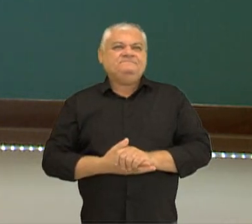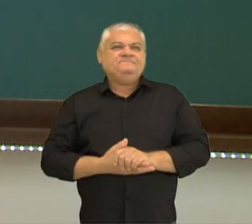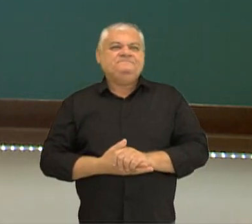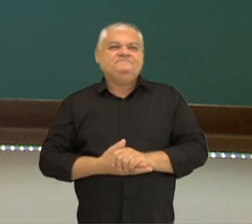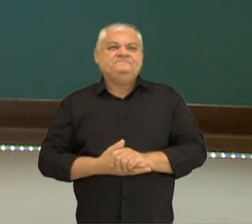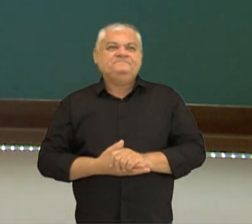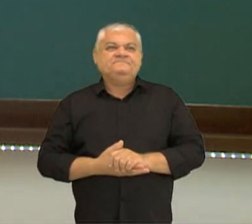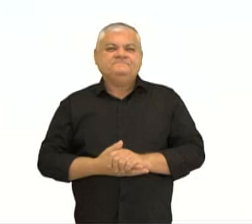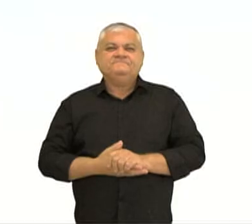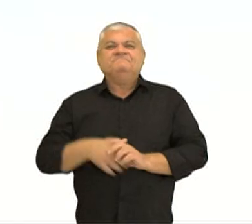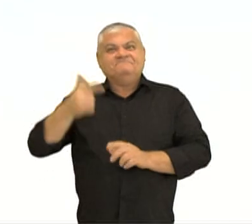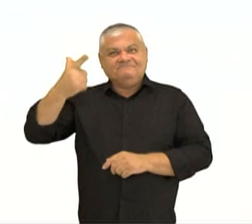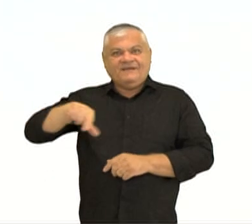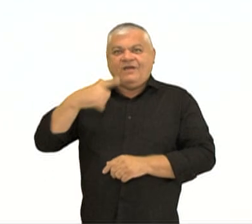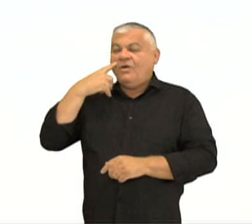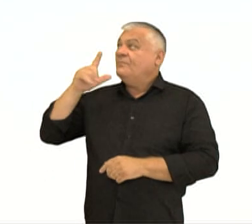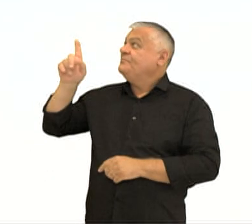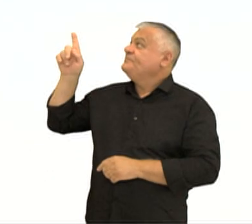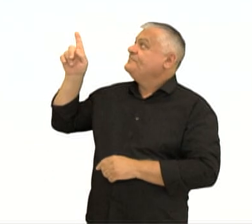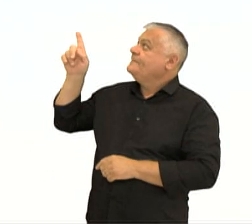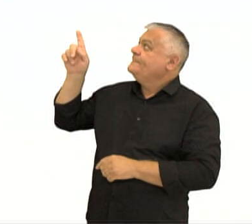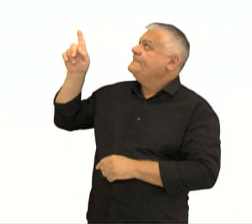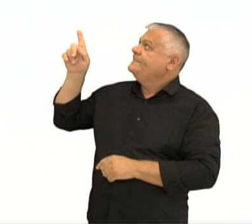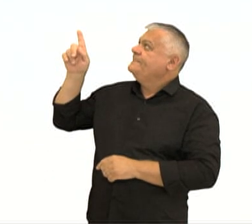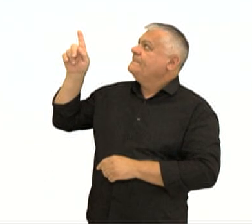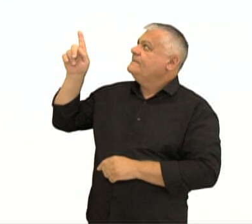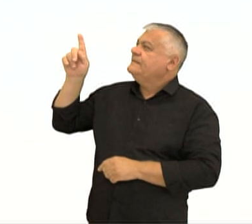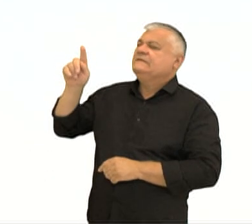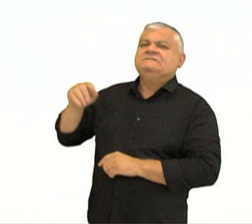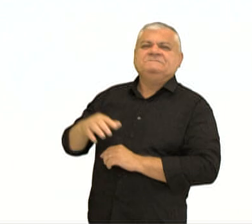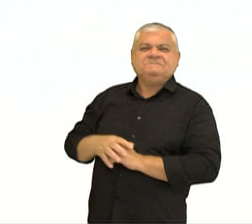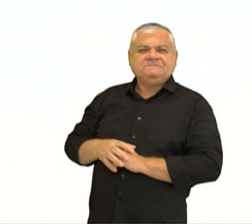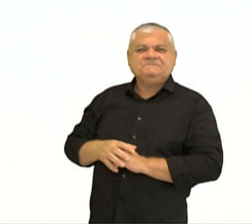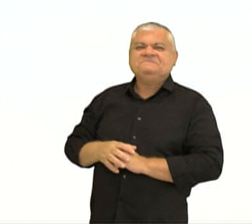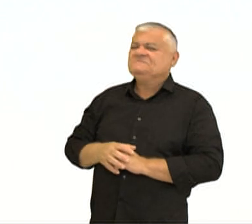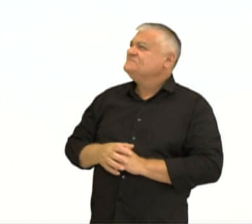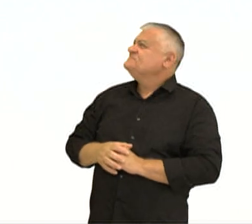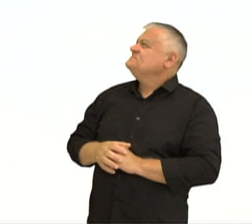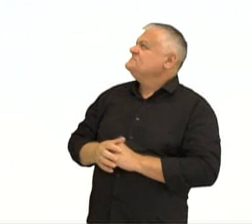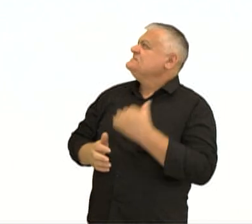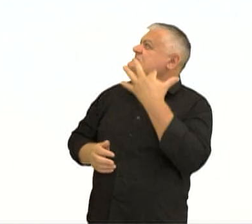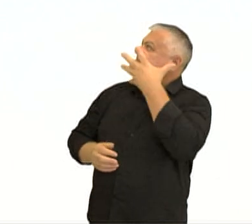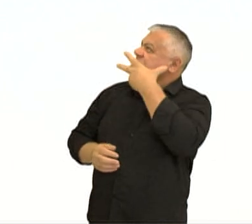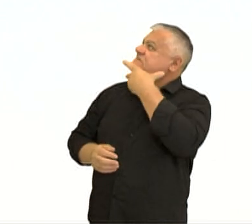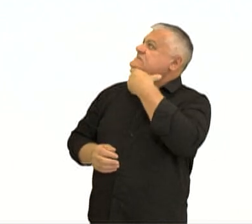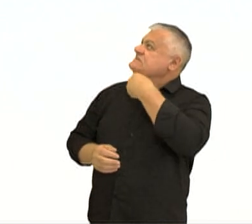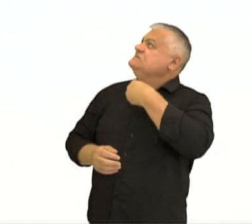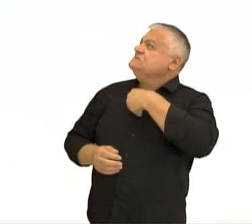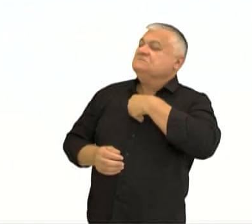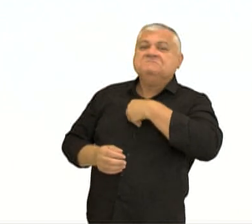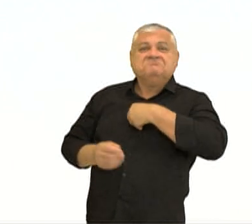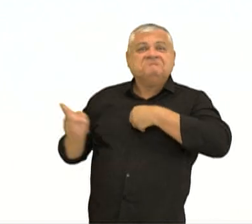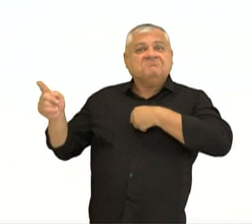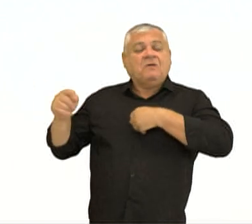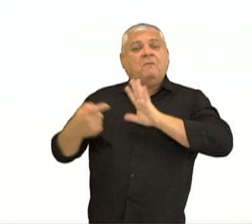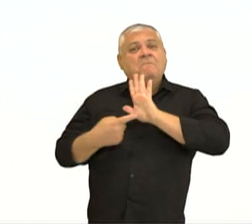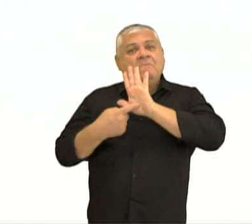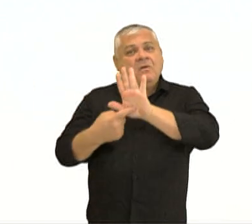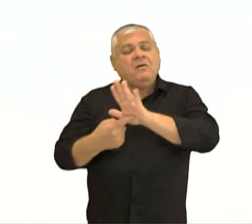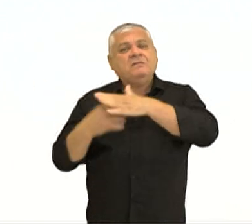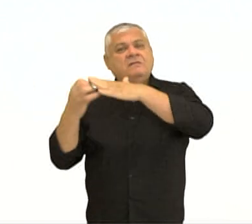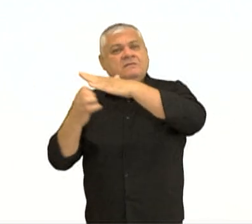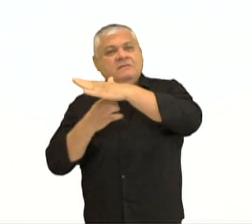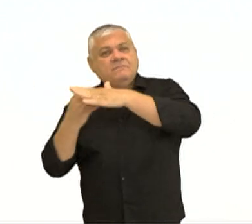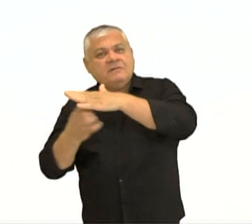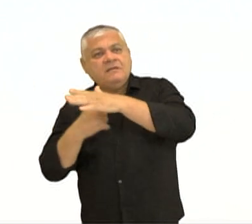Então aqui outras imagens do trabalho do Grego, né? Então ele também faz obras para representar empresas